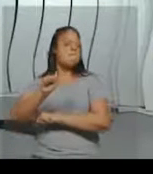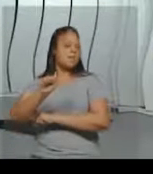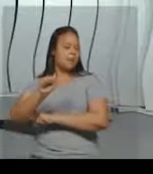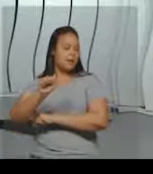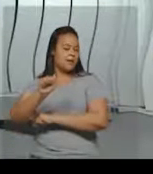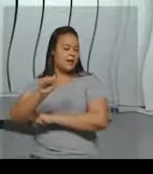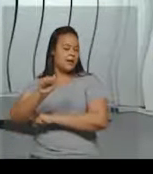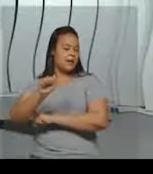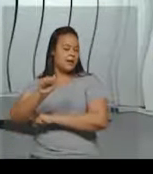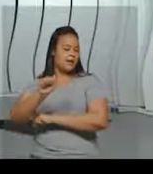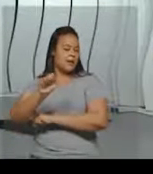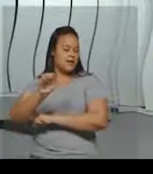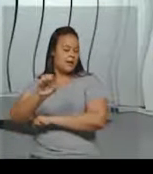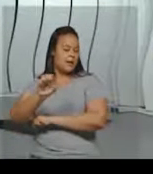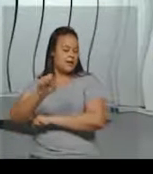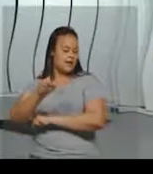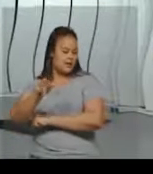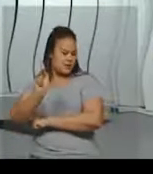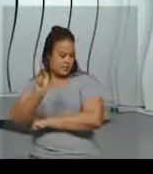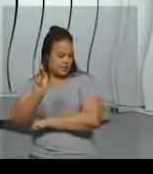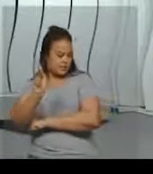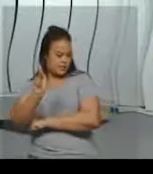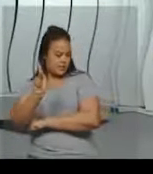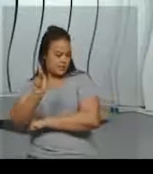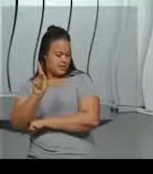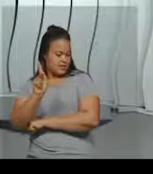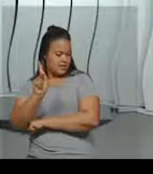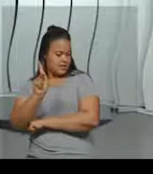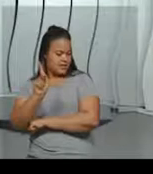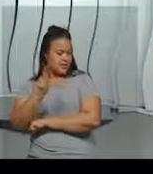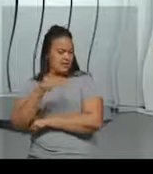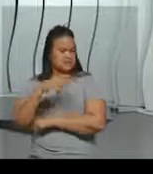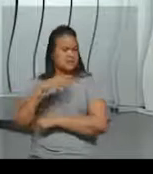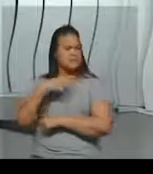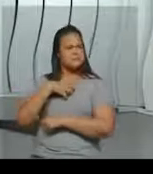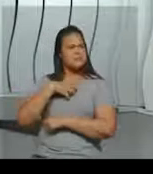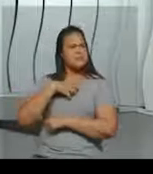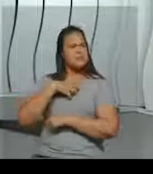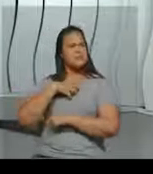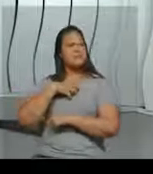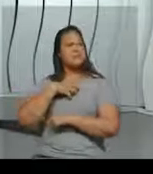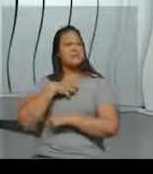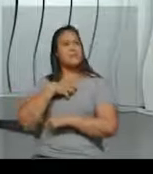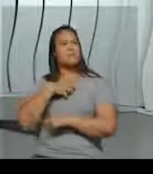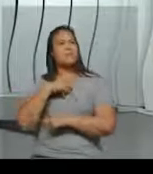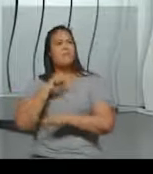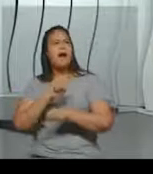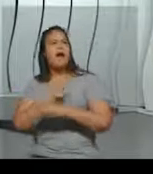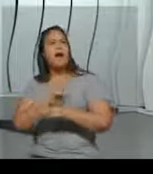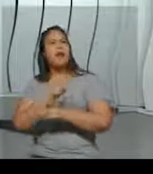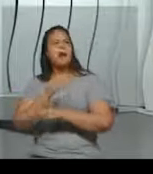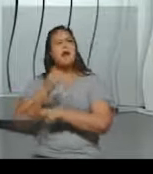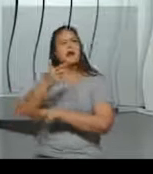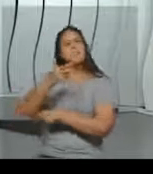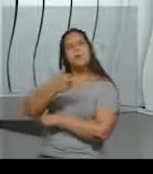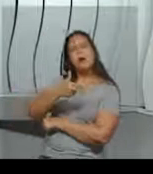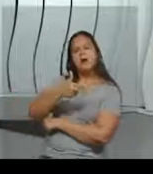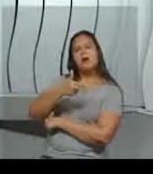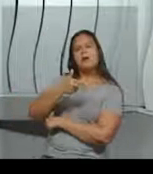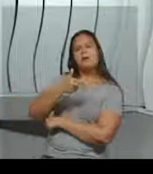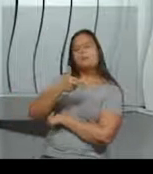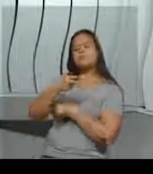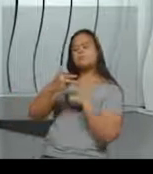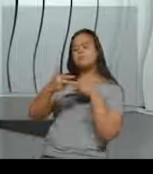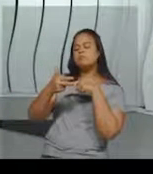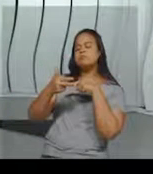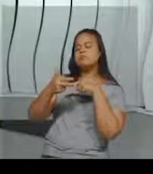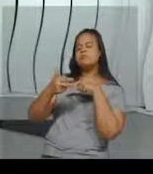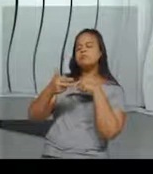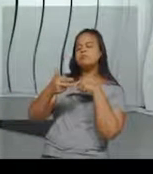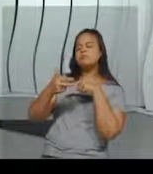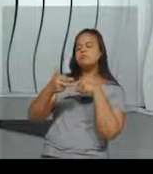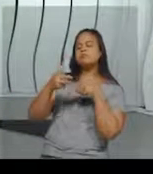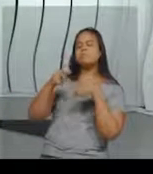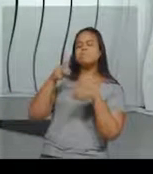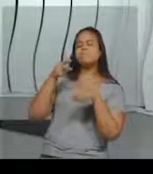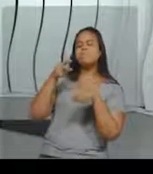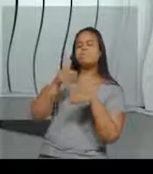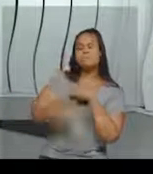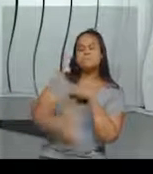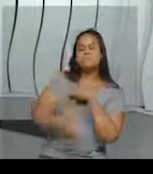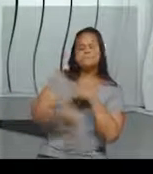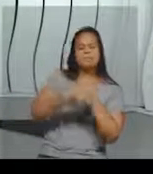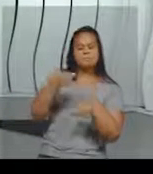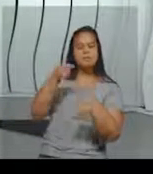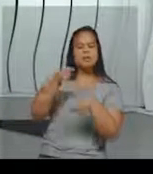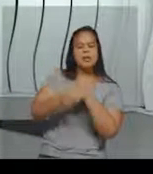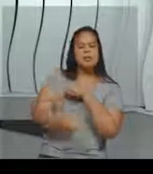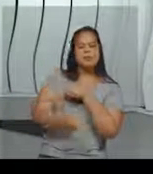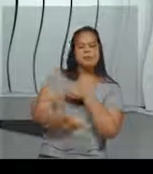tem esse sentido, né, de paradas de mão, né? Por isso que chama break, né? Break é quebra, né? Então,